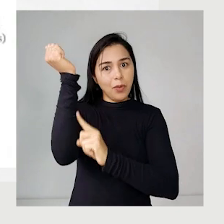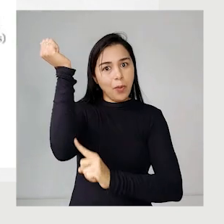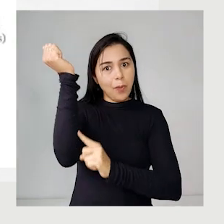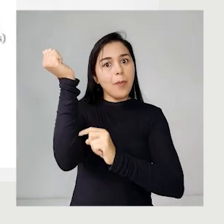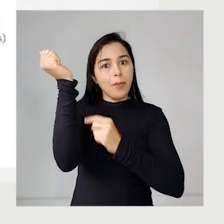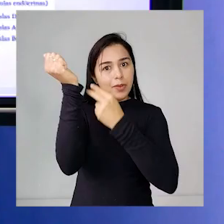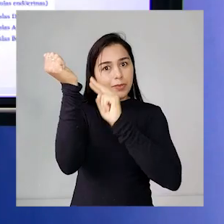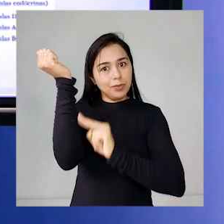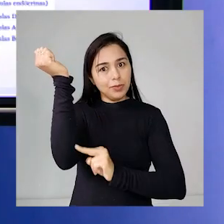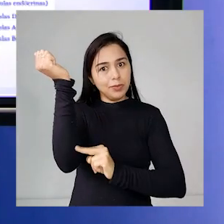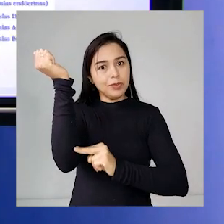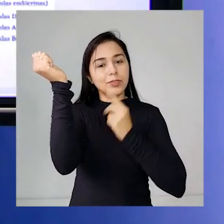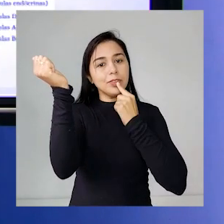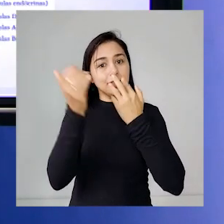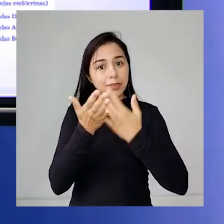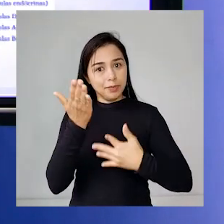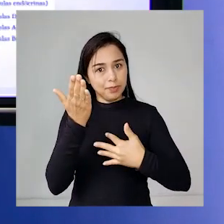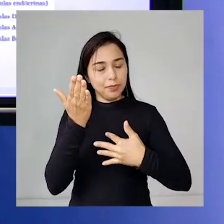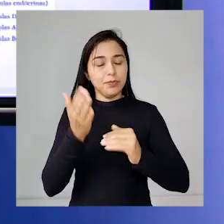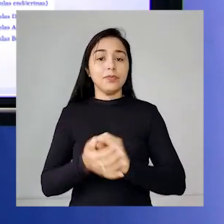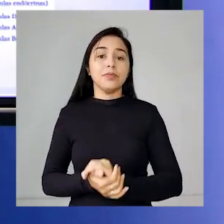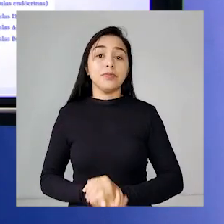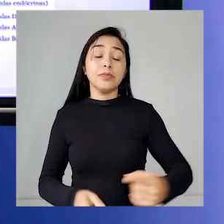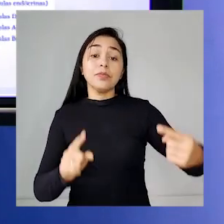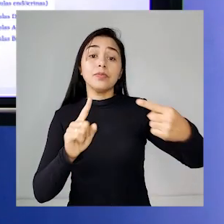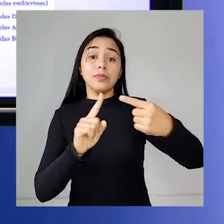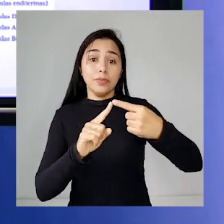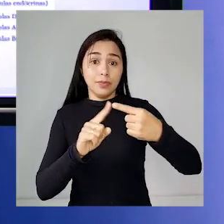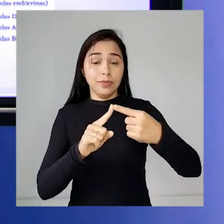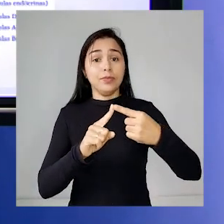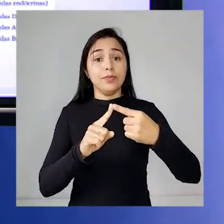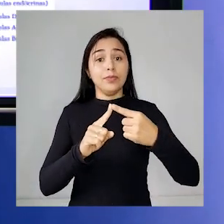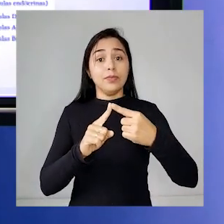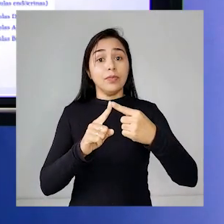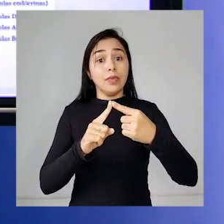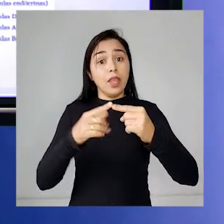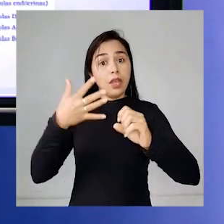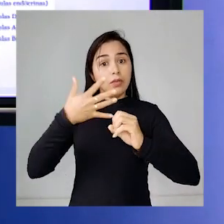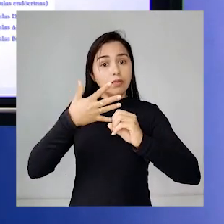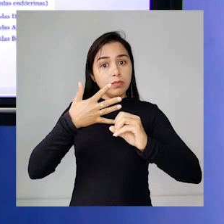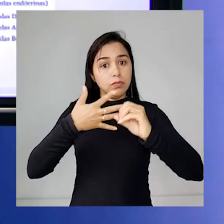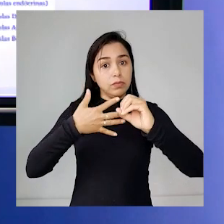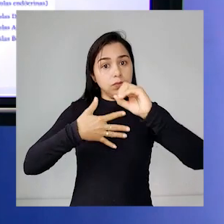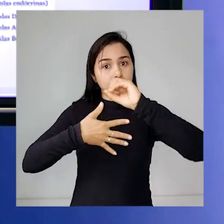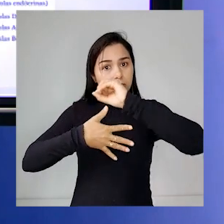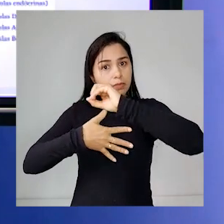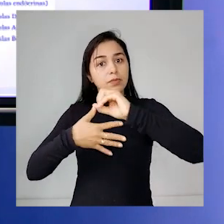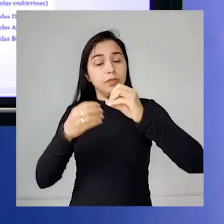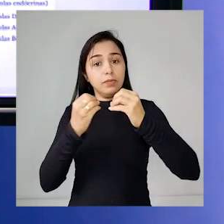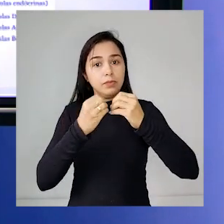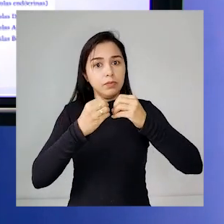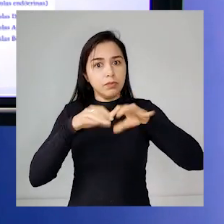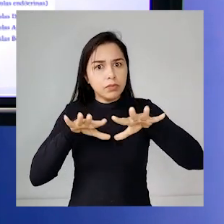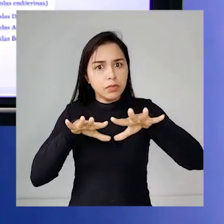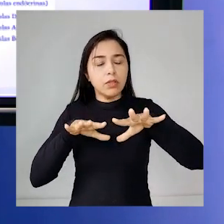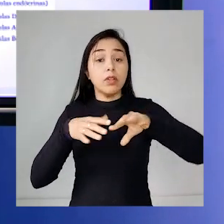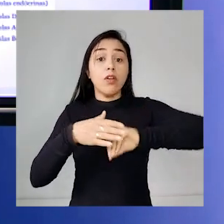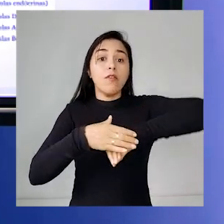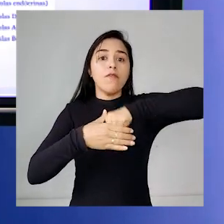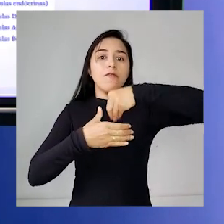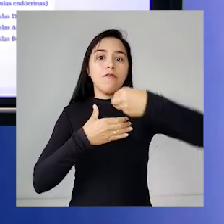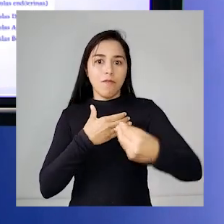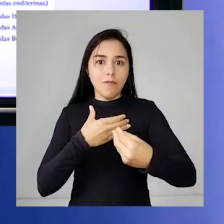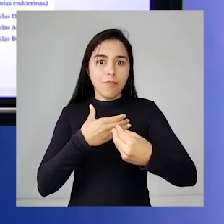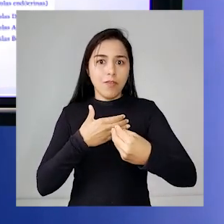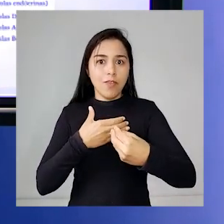Exócrinas, então, são glândulas que produzem secreções que são jogadas para fora dos